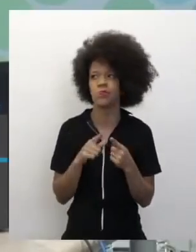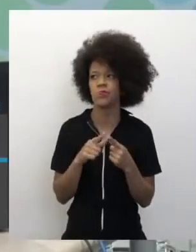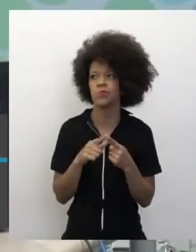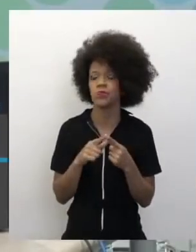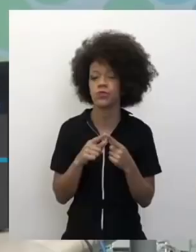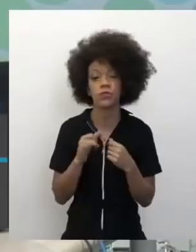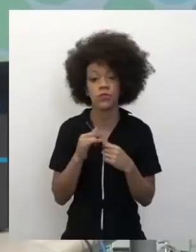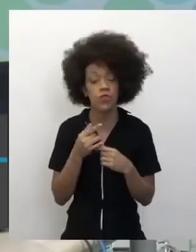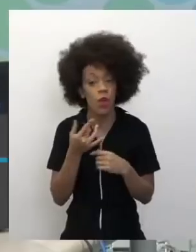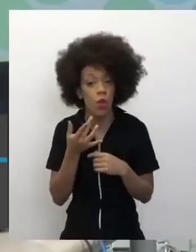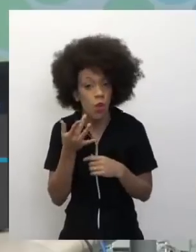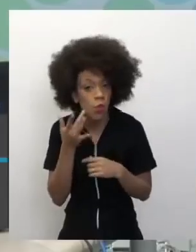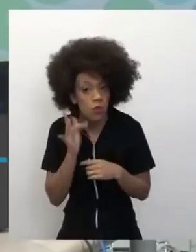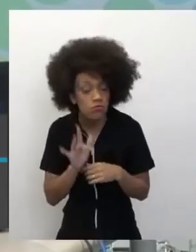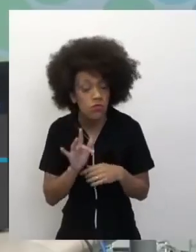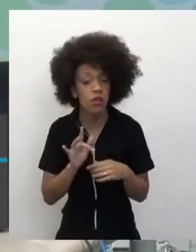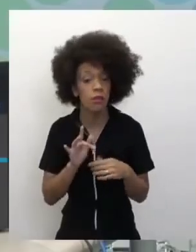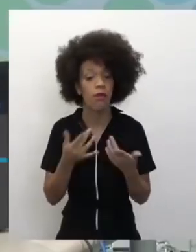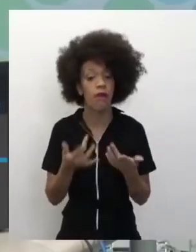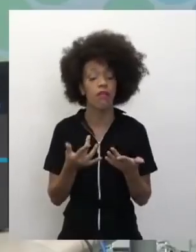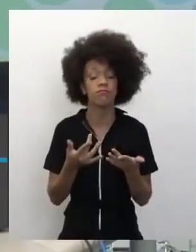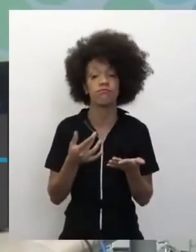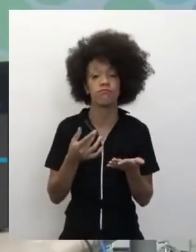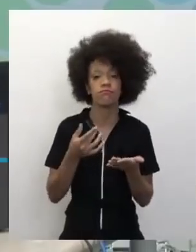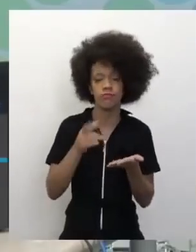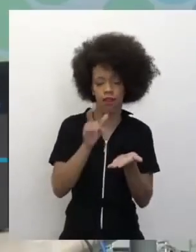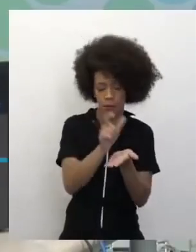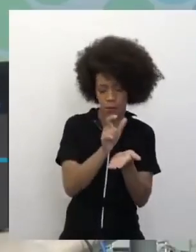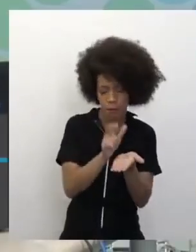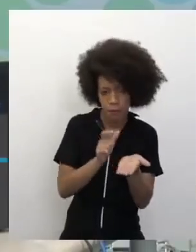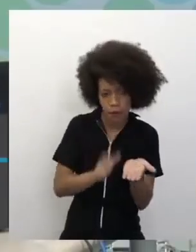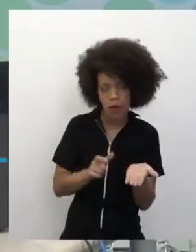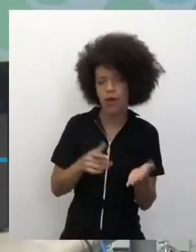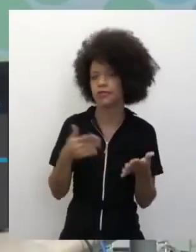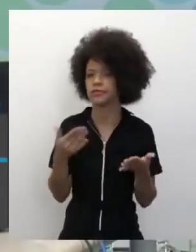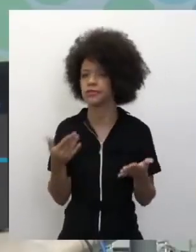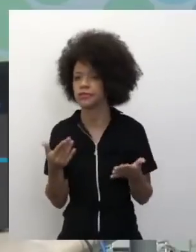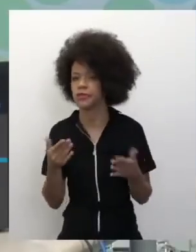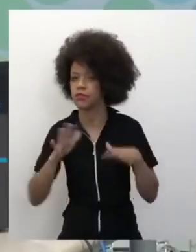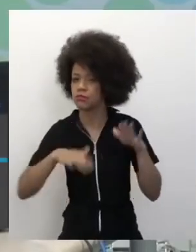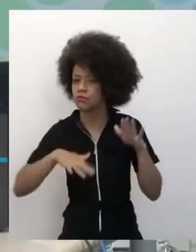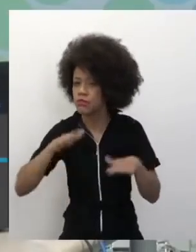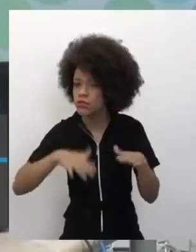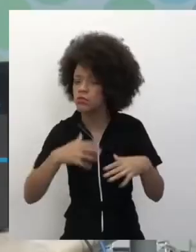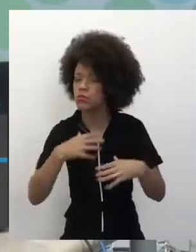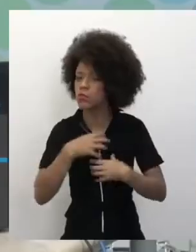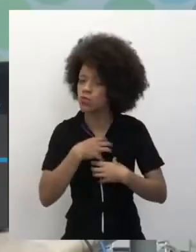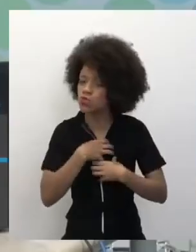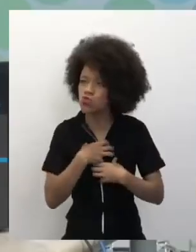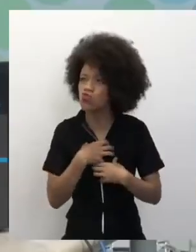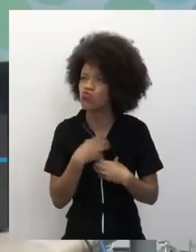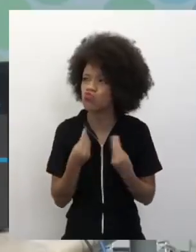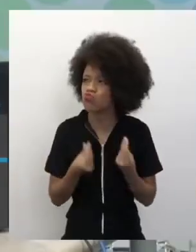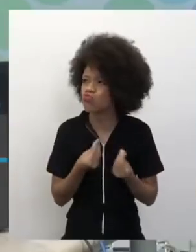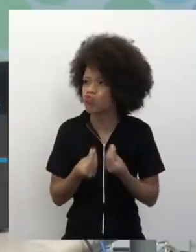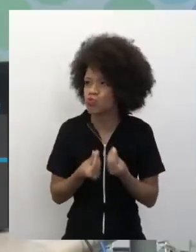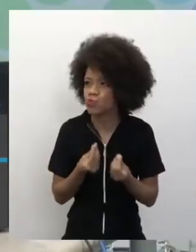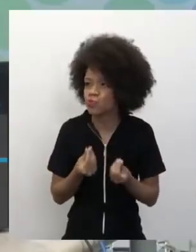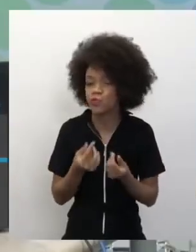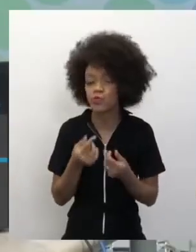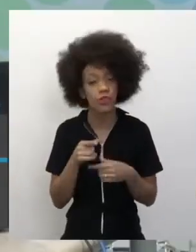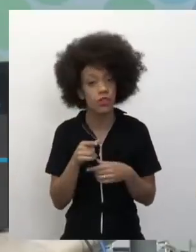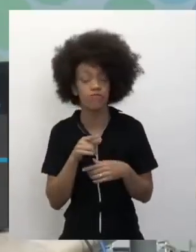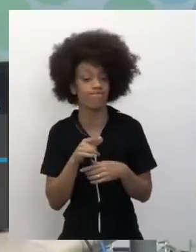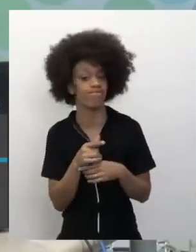você não sabe que essas palavras que estão aí, elas fazem parte de determinadas ações, de determinadas situações,